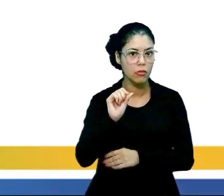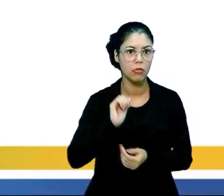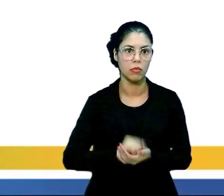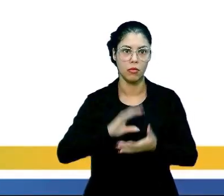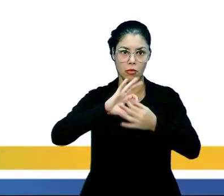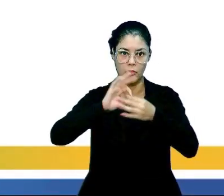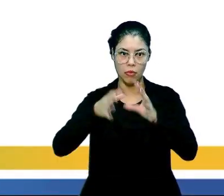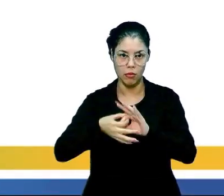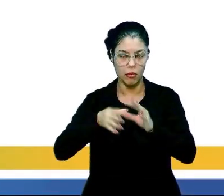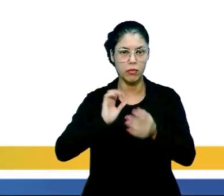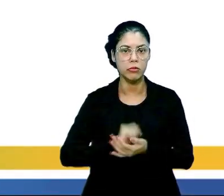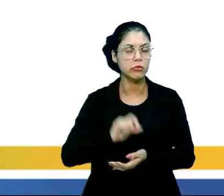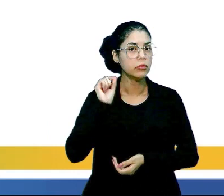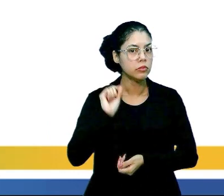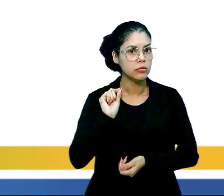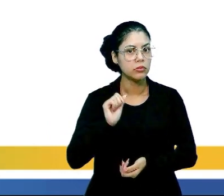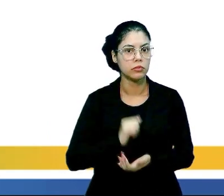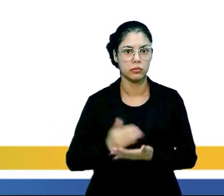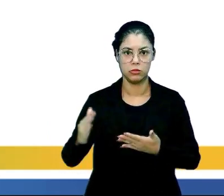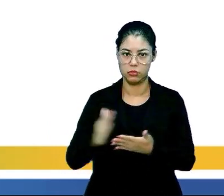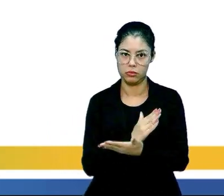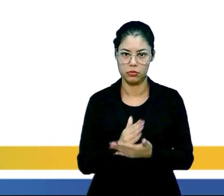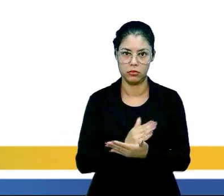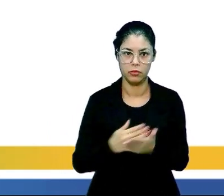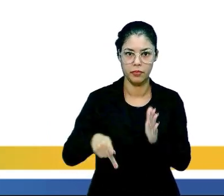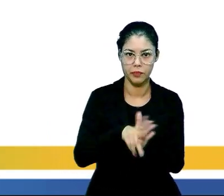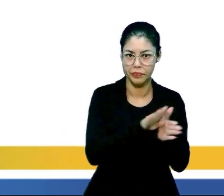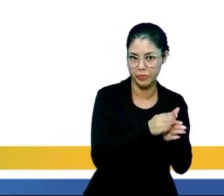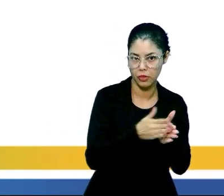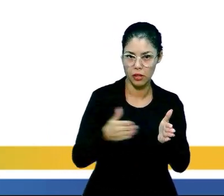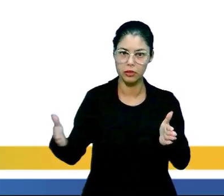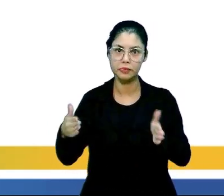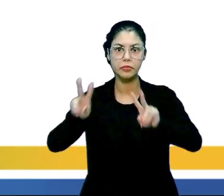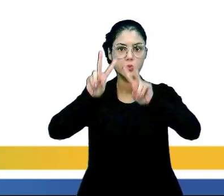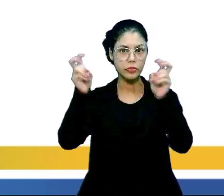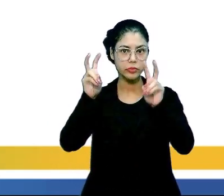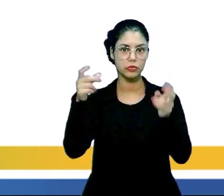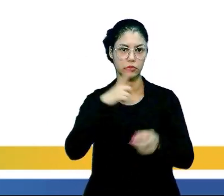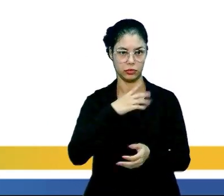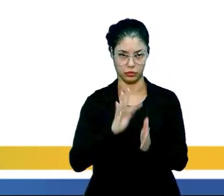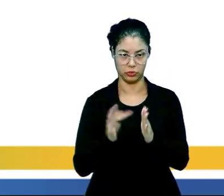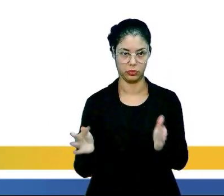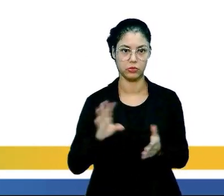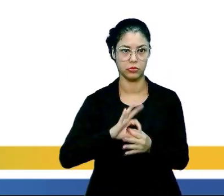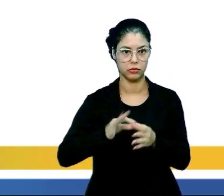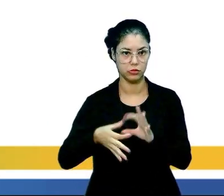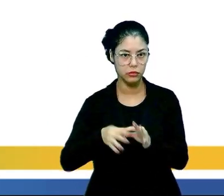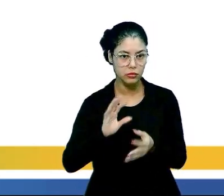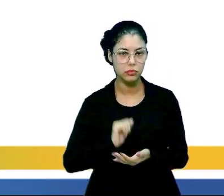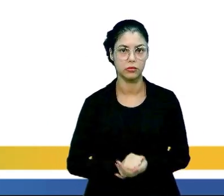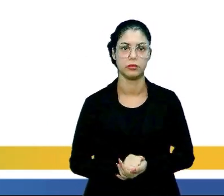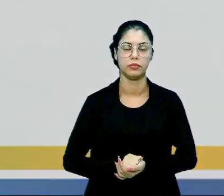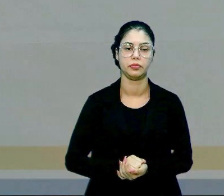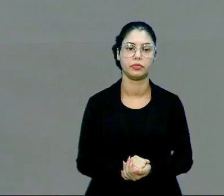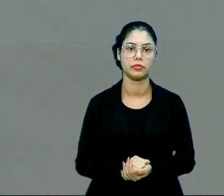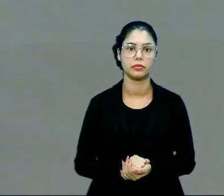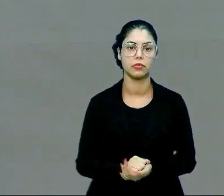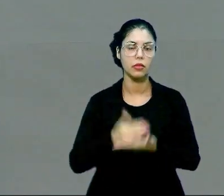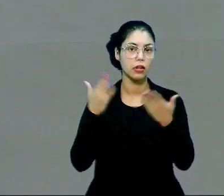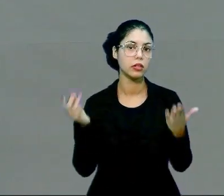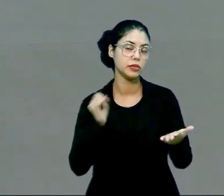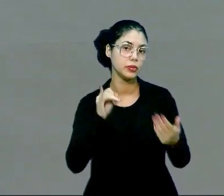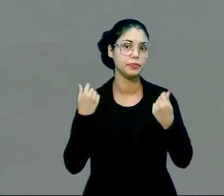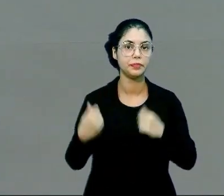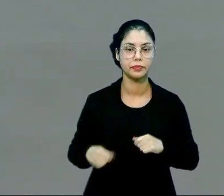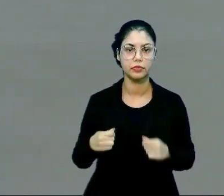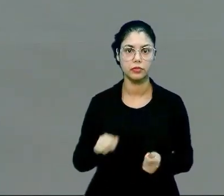essa contextualização? É algo que perpassa a temática, que tem a função de contextualizar. Se eu